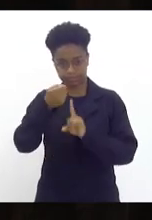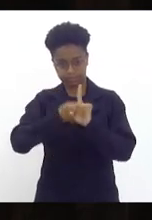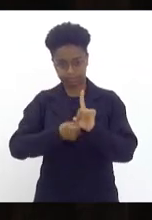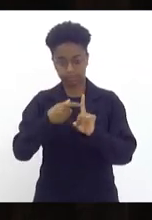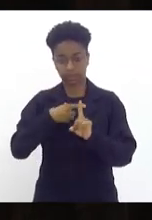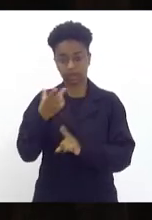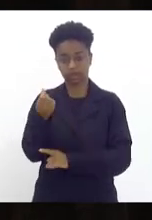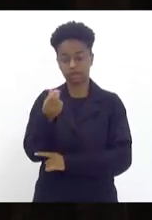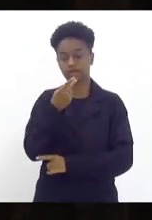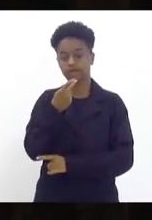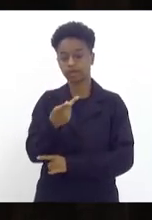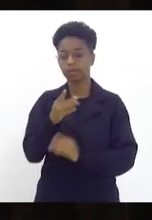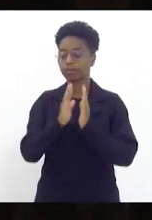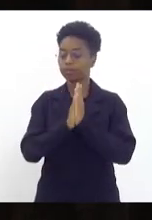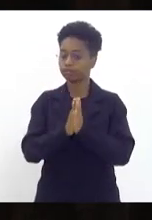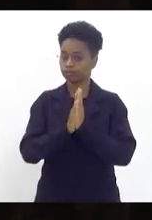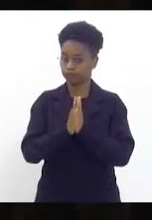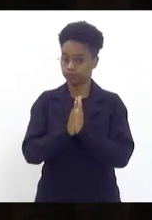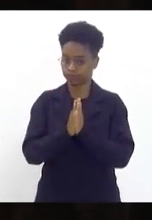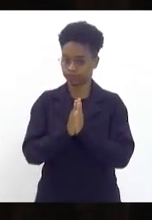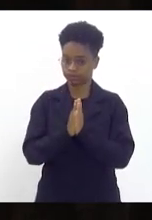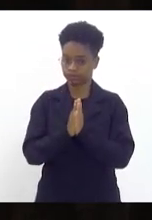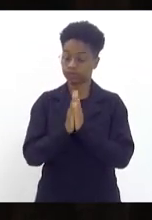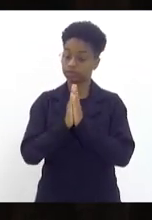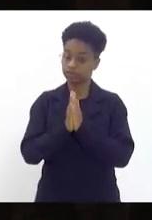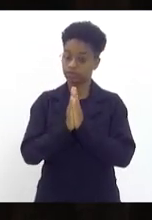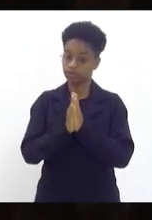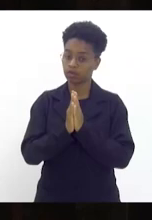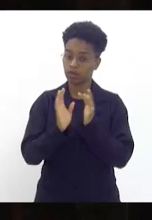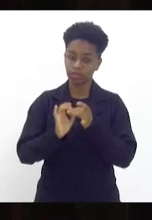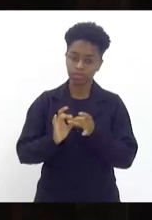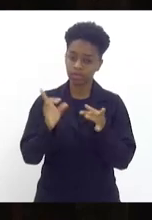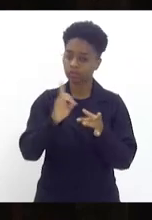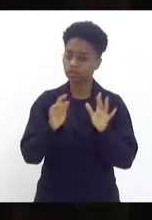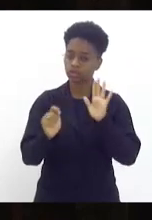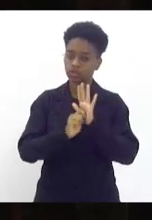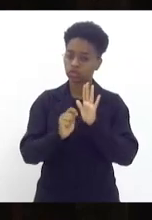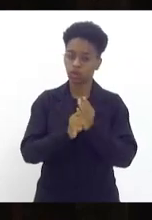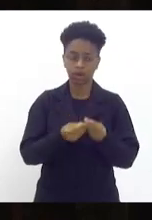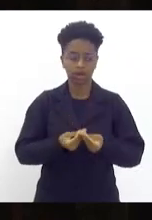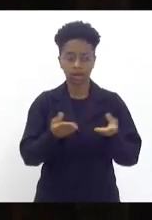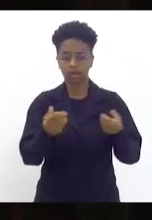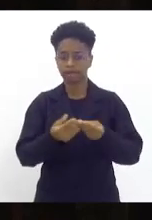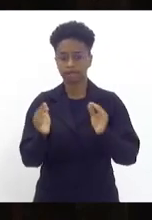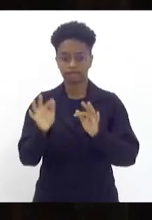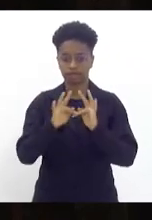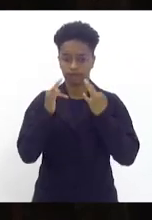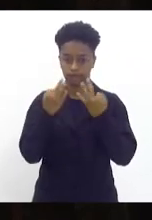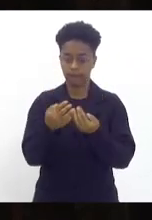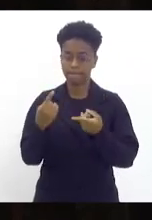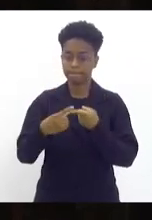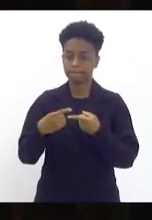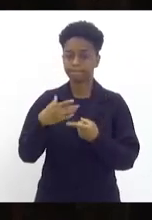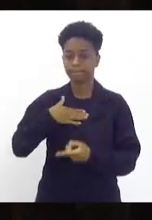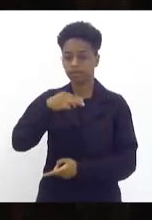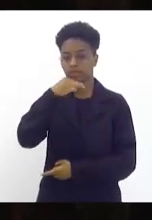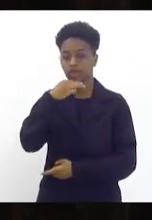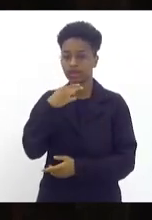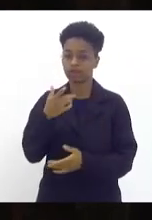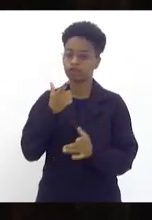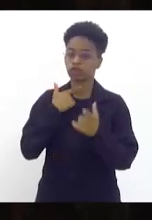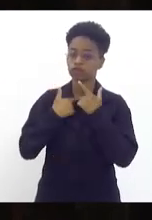falava, por favor, não deixa a droga entrar nas famílias. Meu neto quer ser